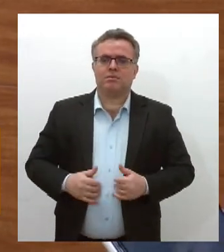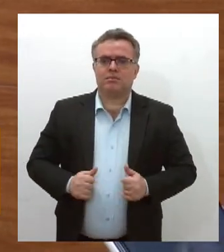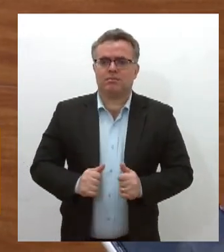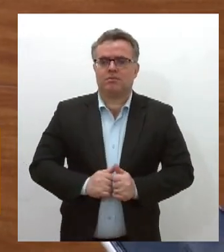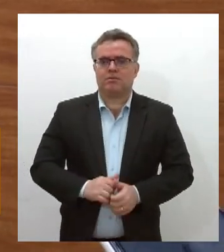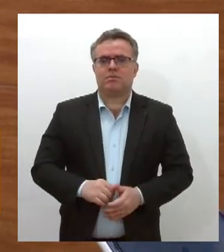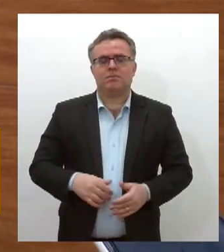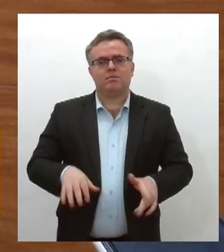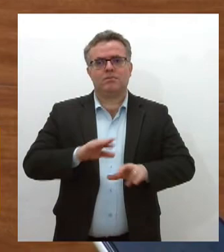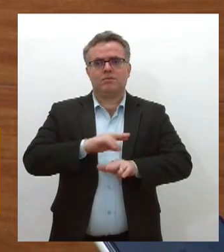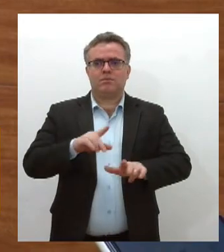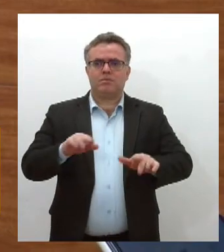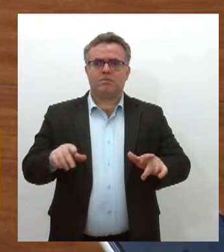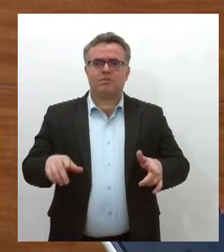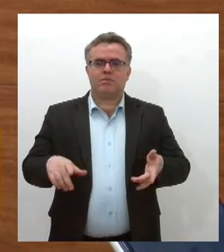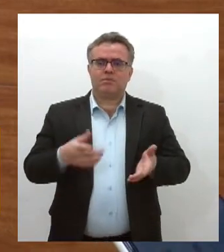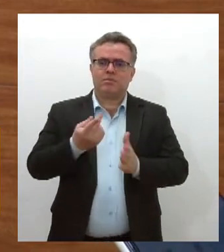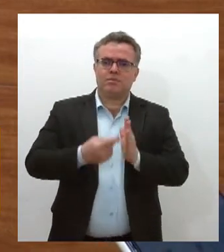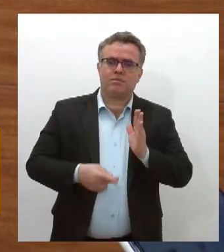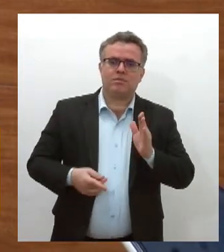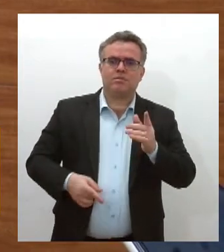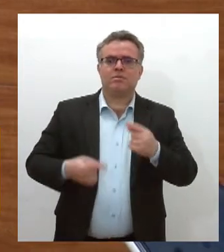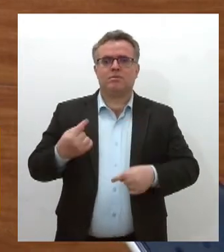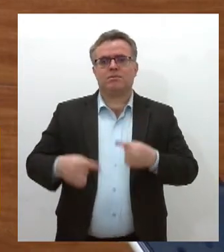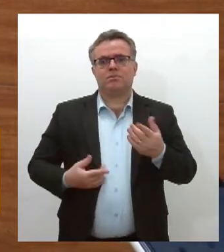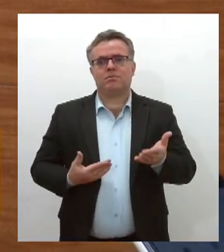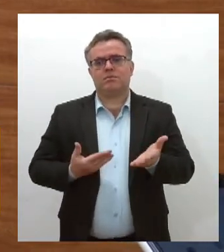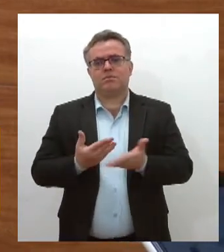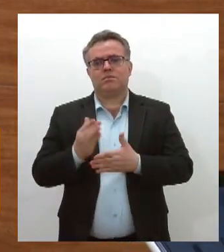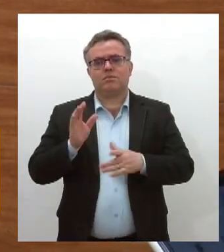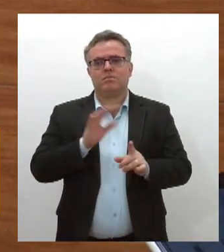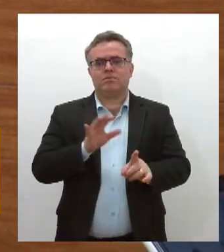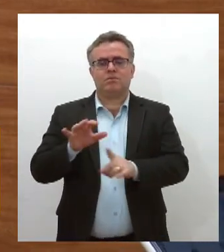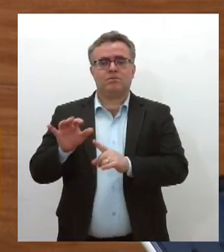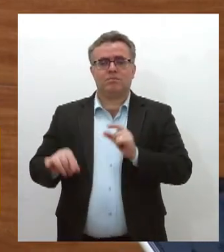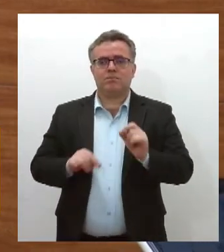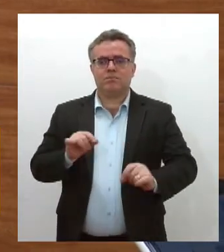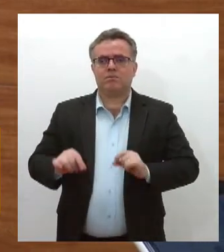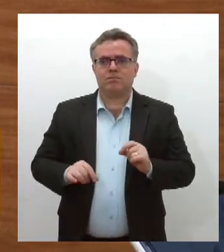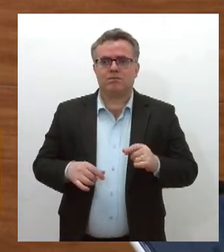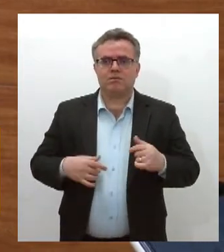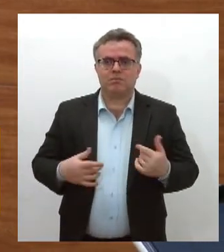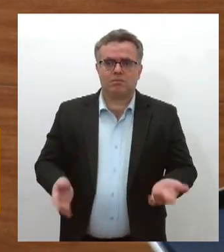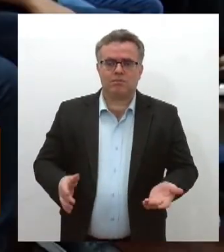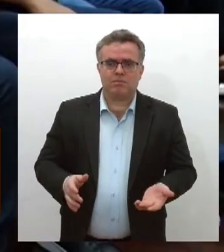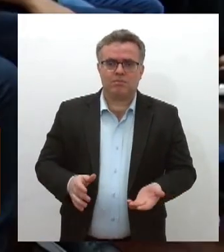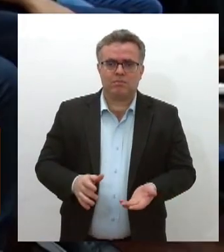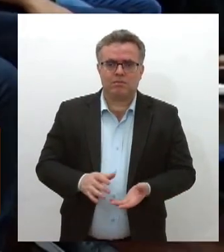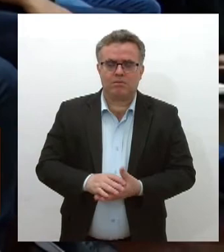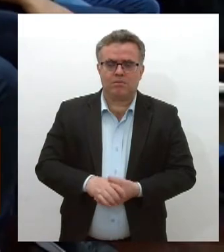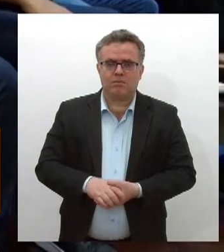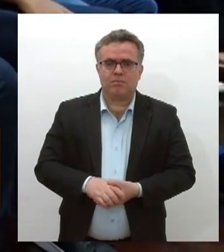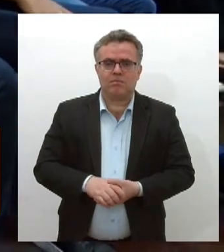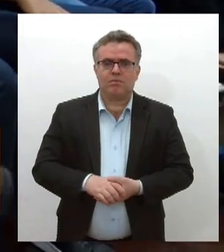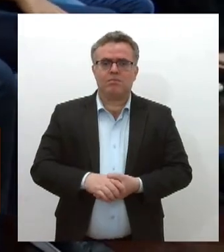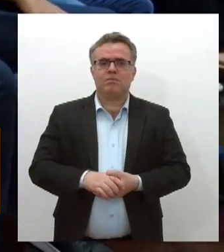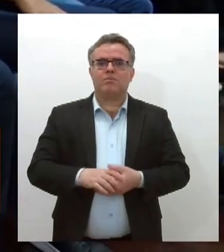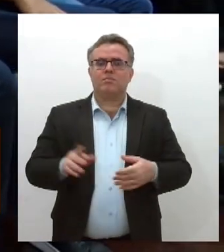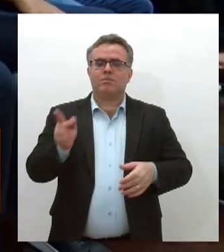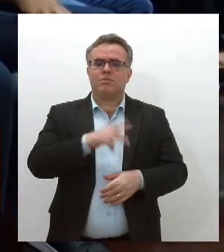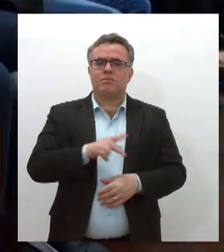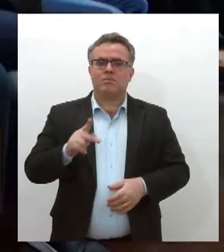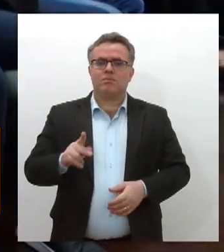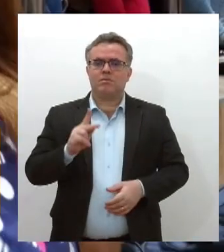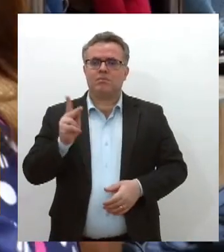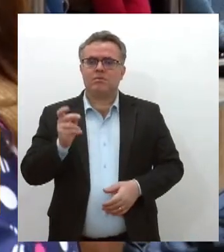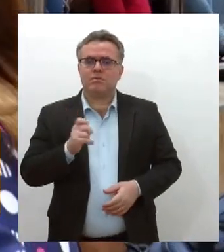projetos são discutidos e aprovados que influenciam a vida de todos cidadãos sergipanos. O professor Henrique Andrade, que